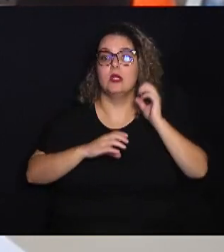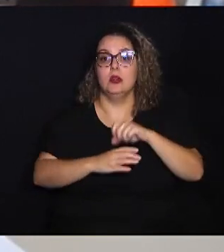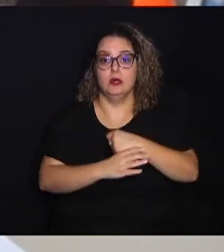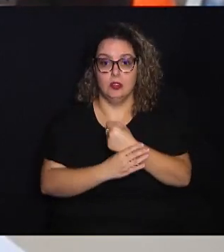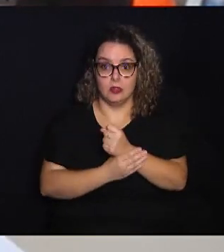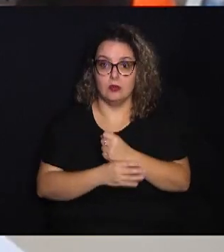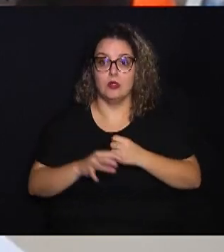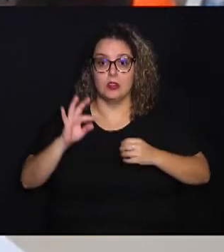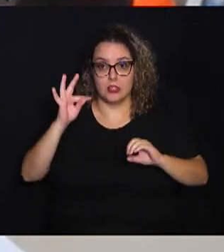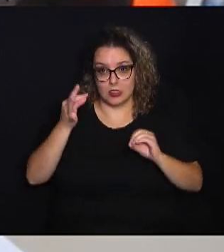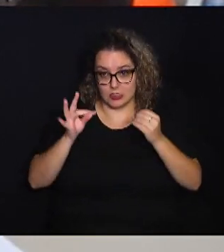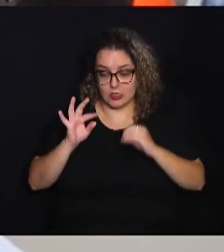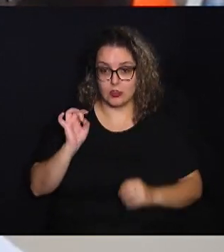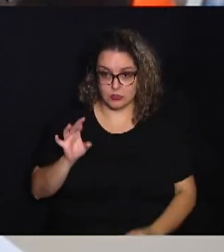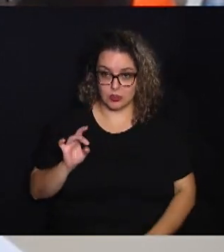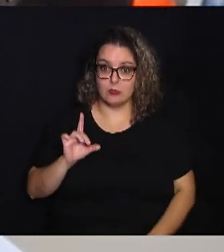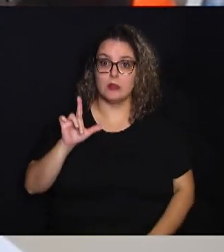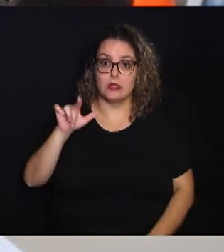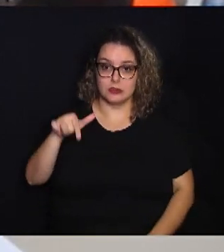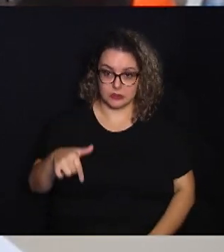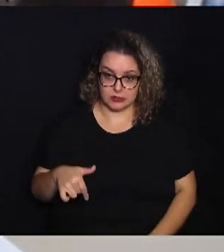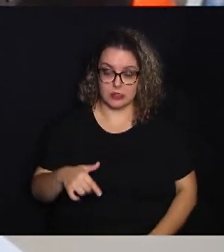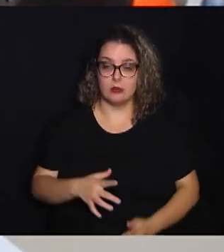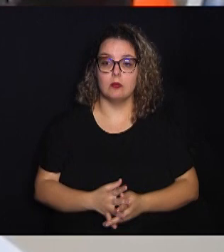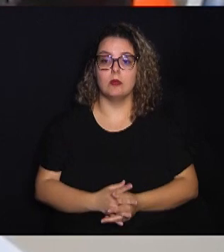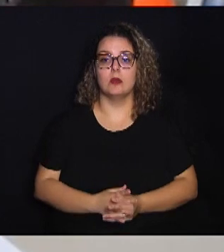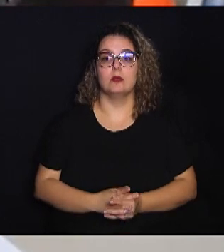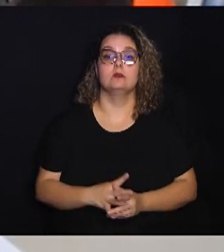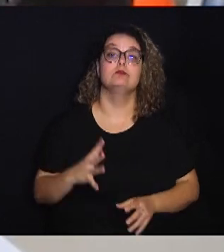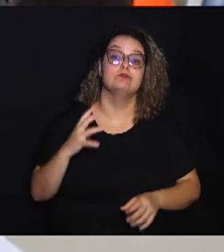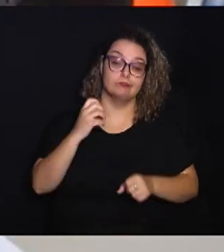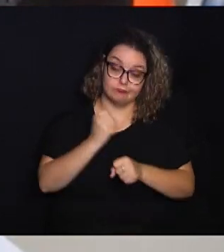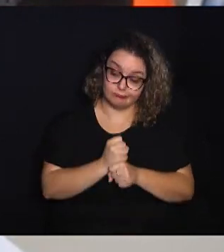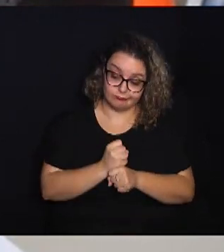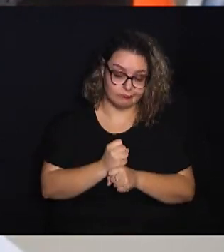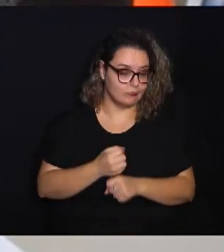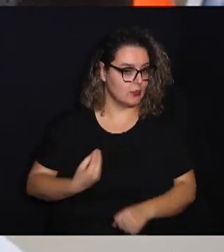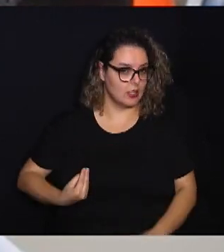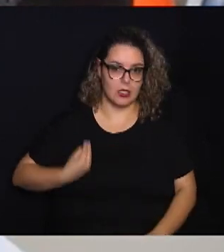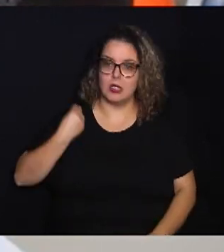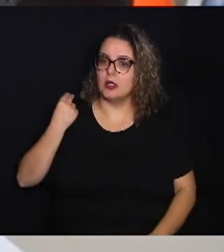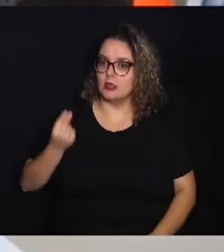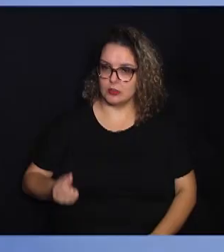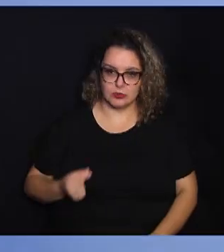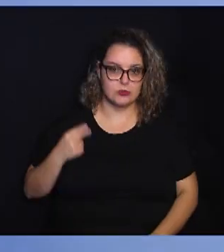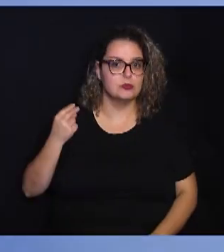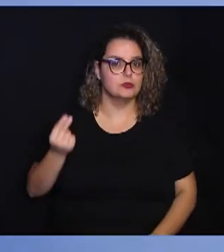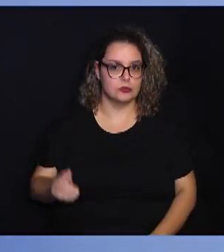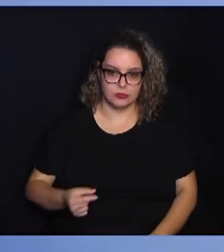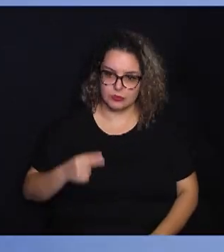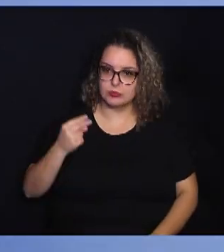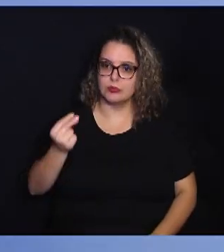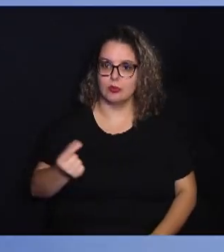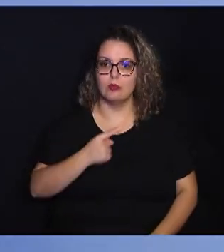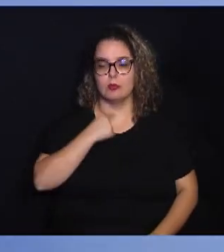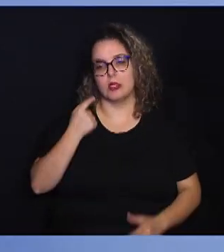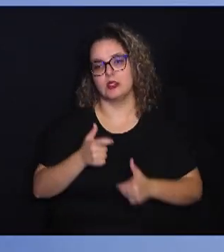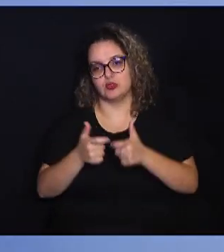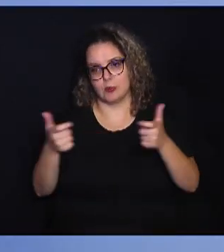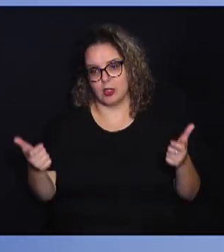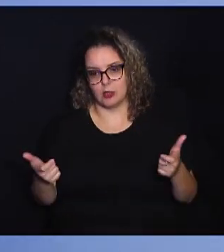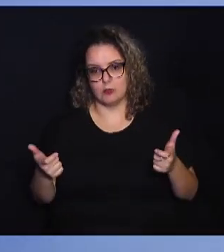a TO só. Mas isso é um pacote que nós vamos ter ainda a longo prazo. A gente tem o processo